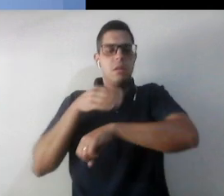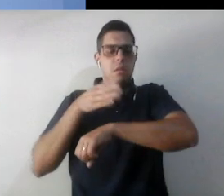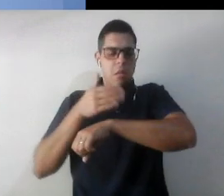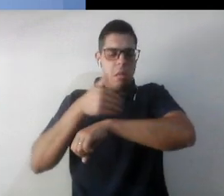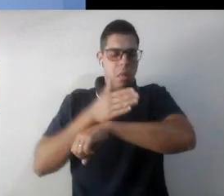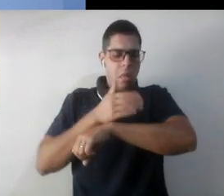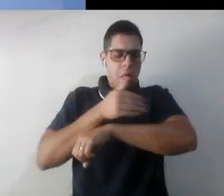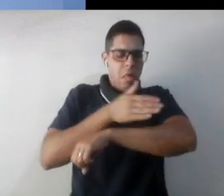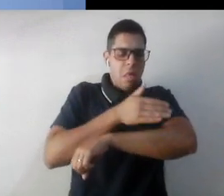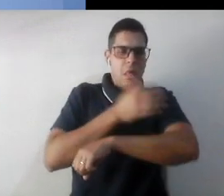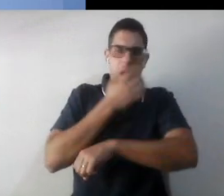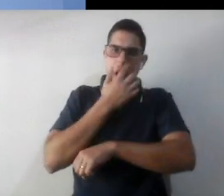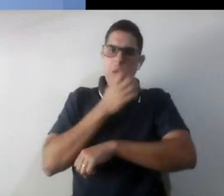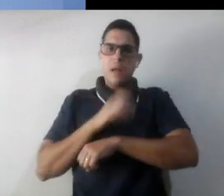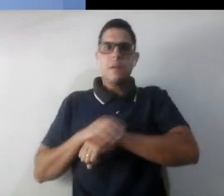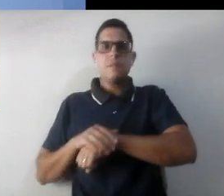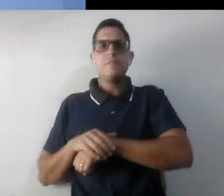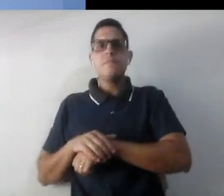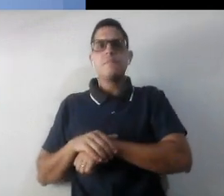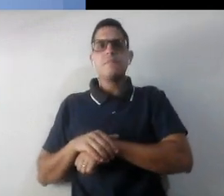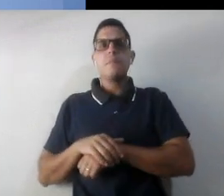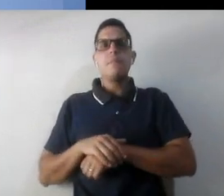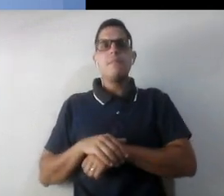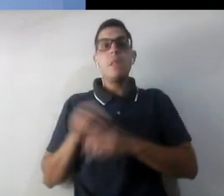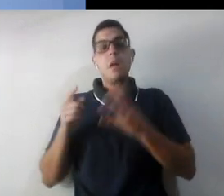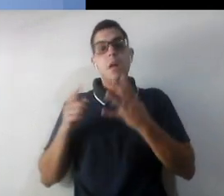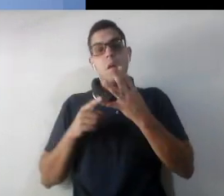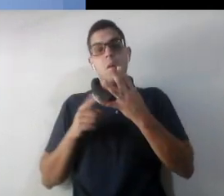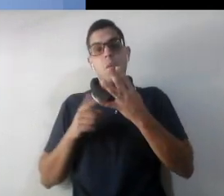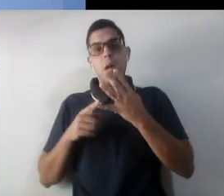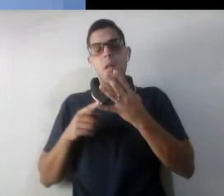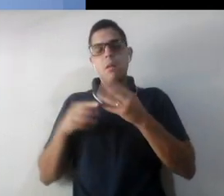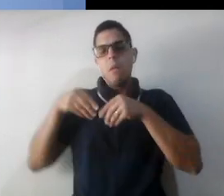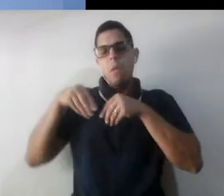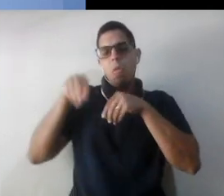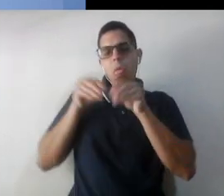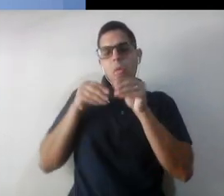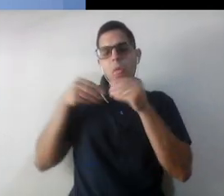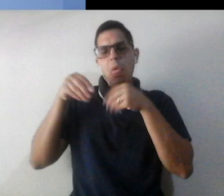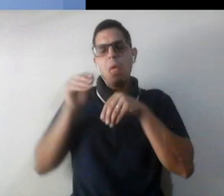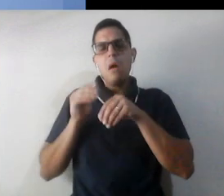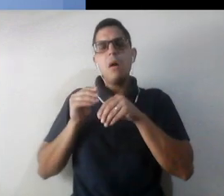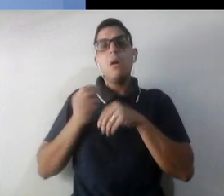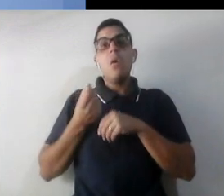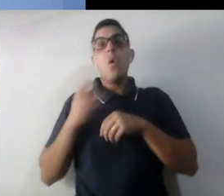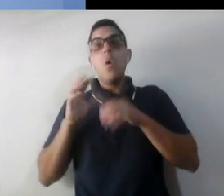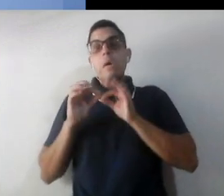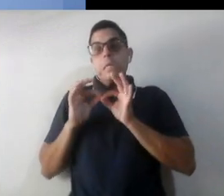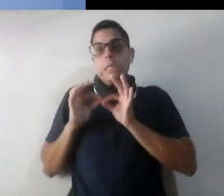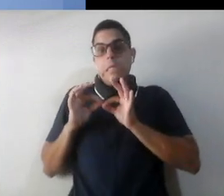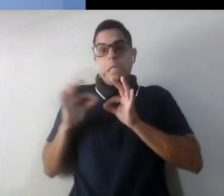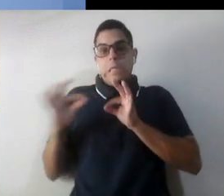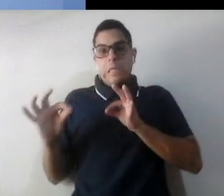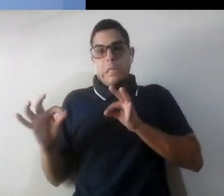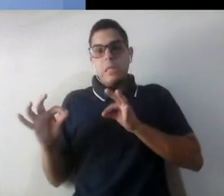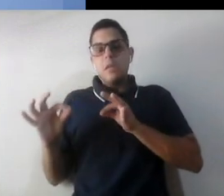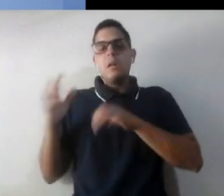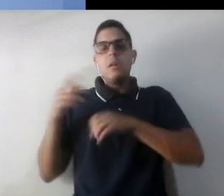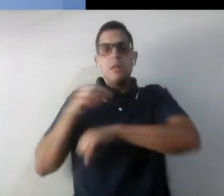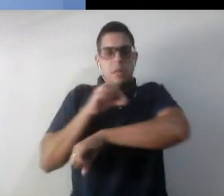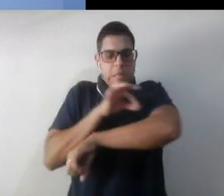Finalmente, no caso 4, afrouxar ou tensionar a fita demasiadamente. Então,